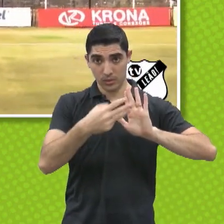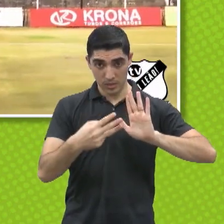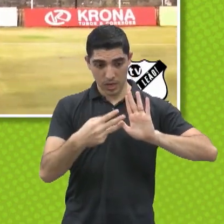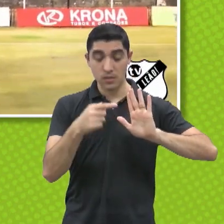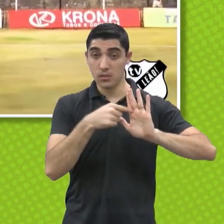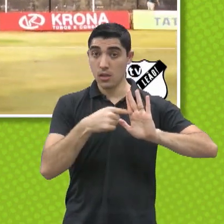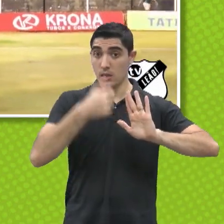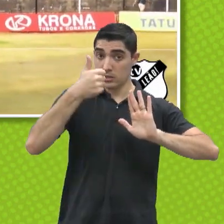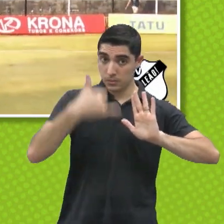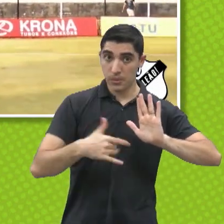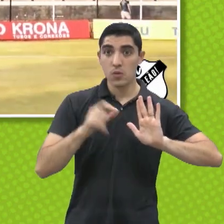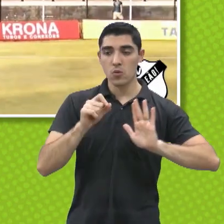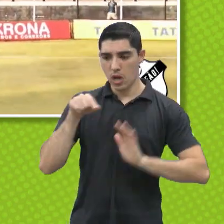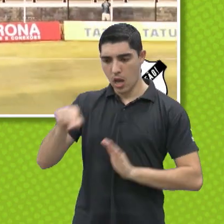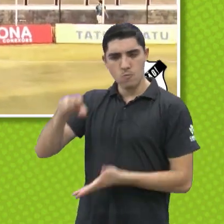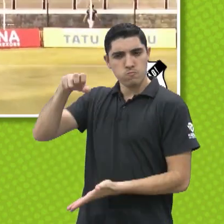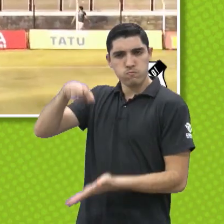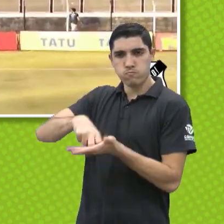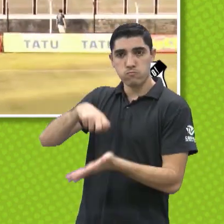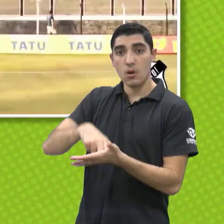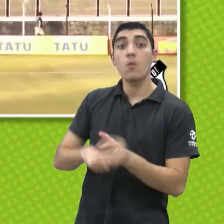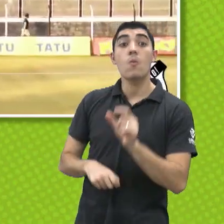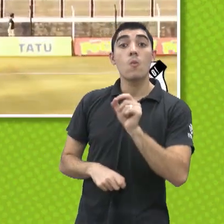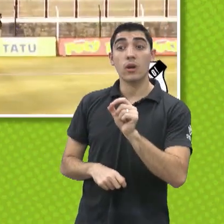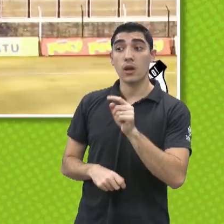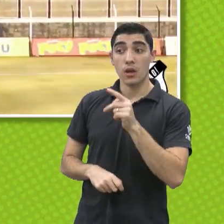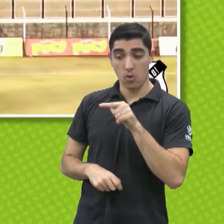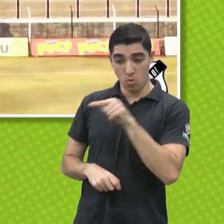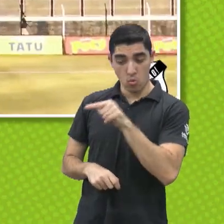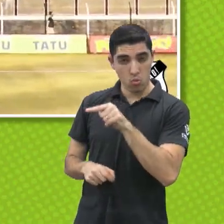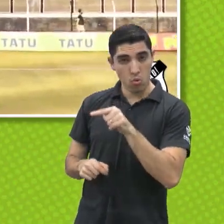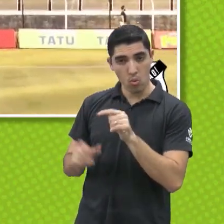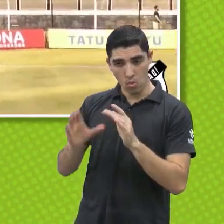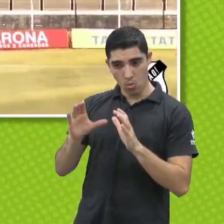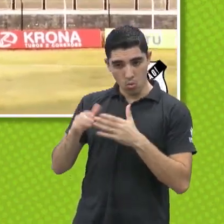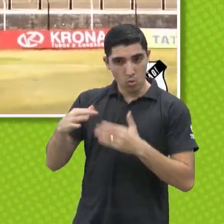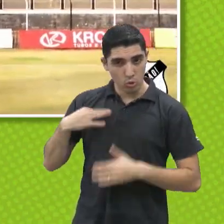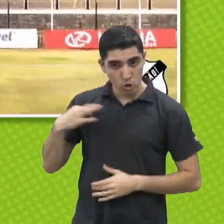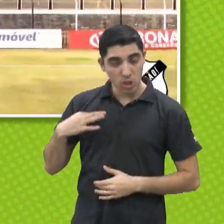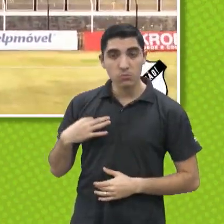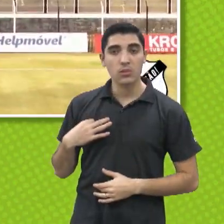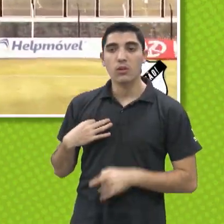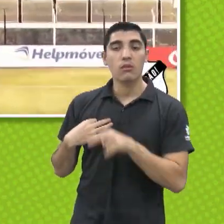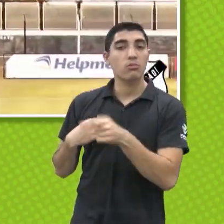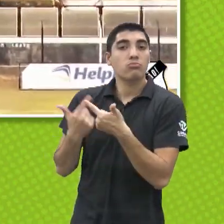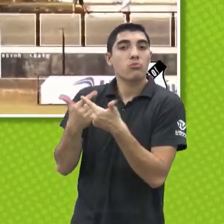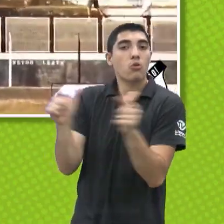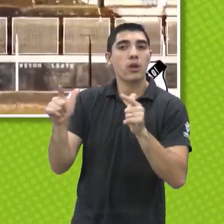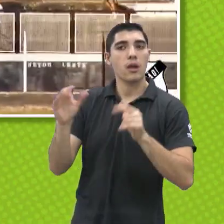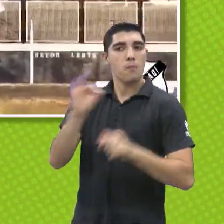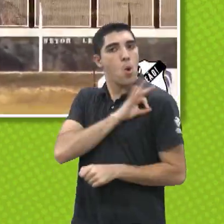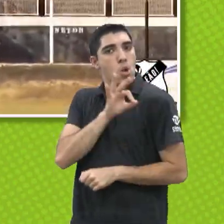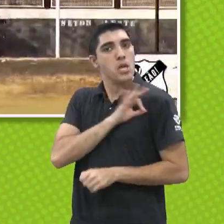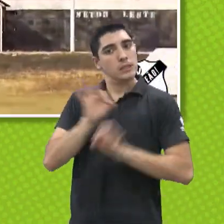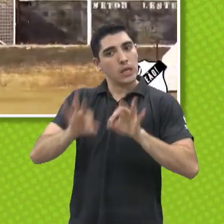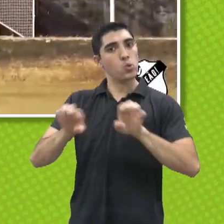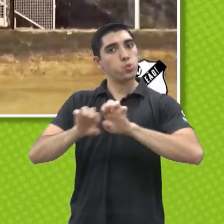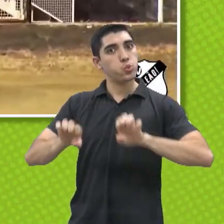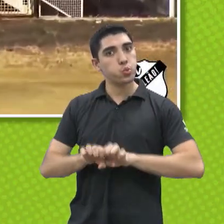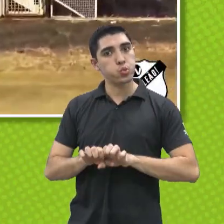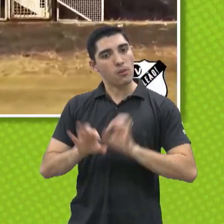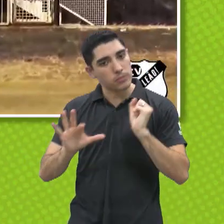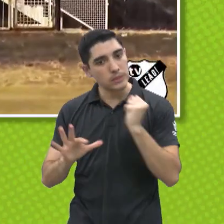de jogo, ou seja, o clube não estaria preparado para um incidente entre as torcidas. E a ausência de seguranças e